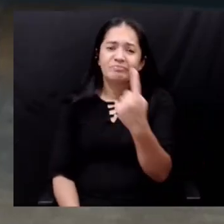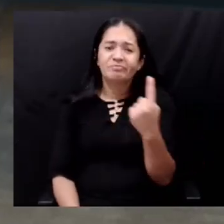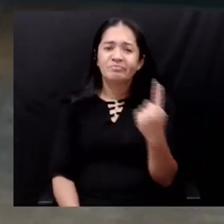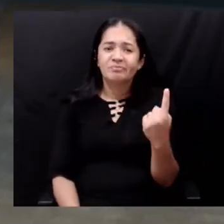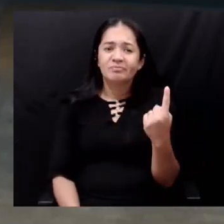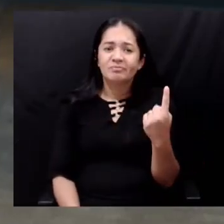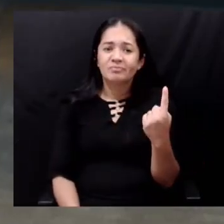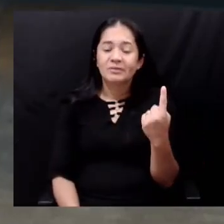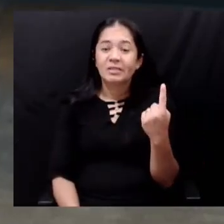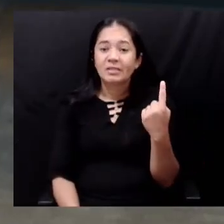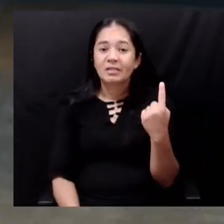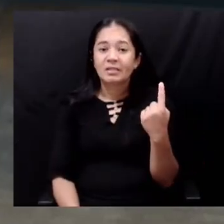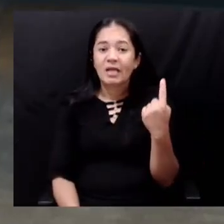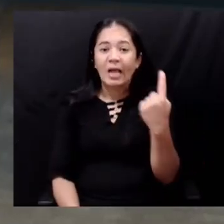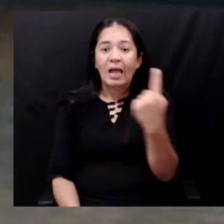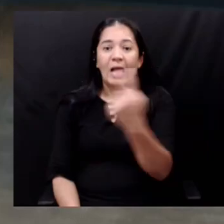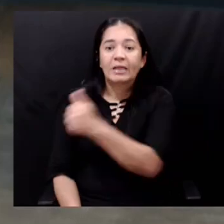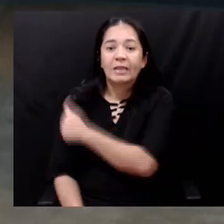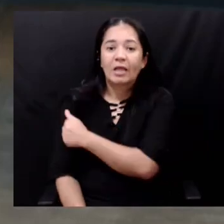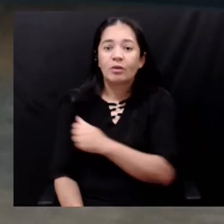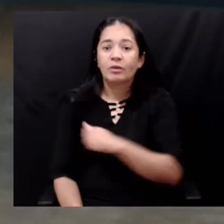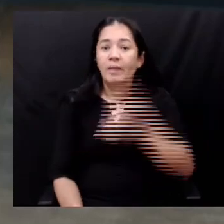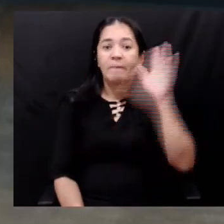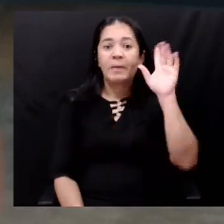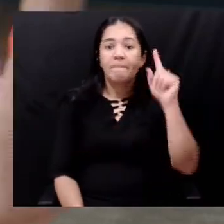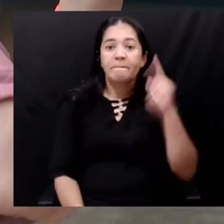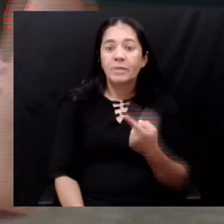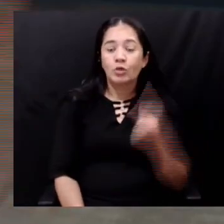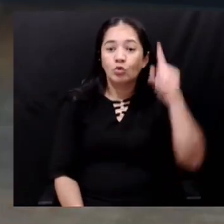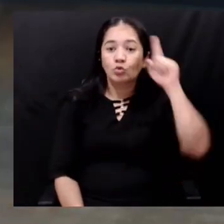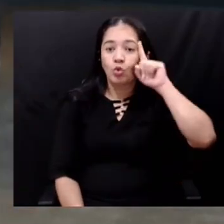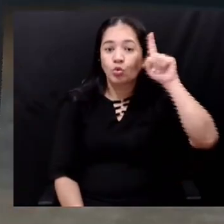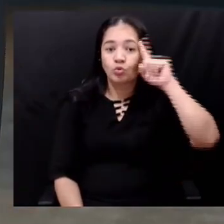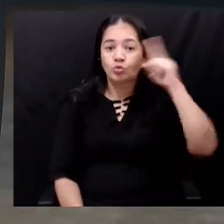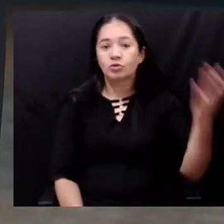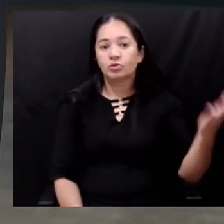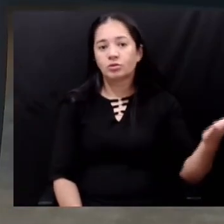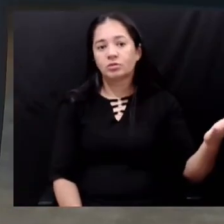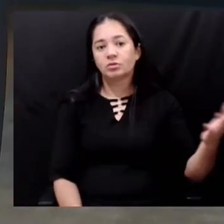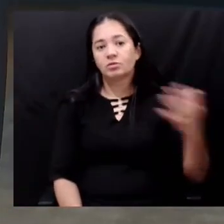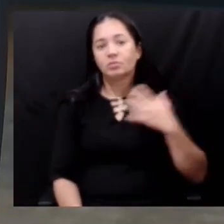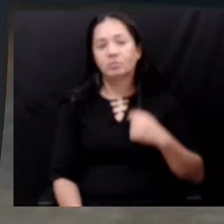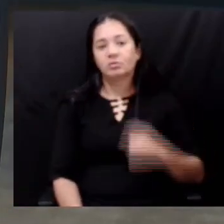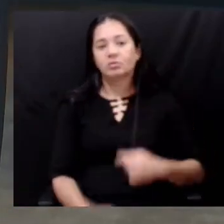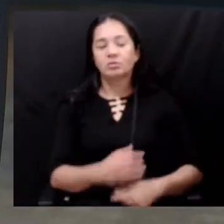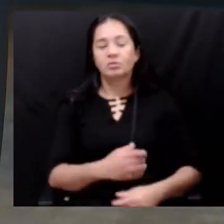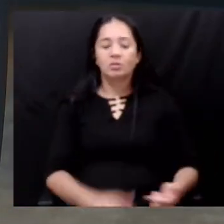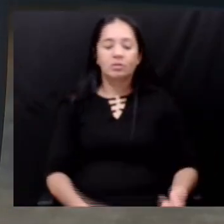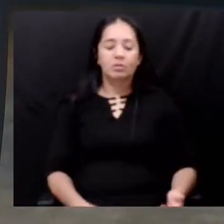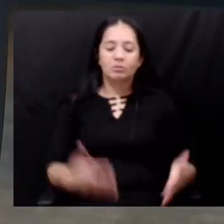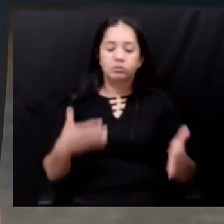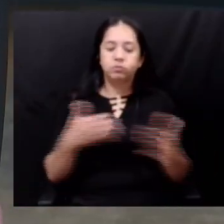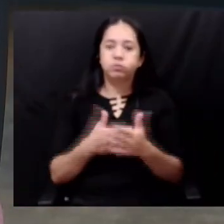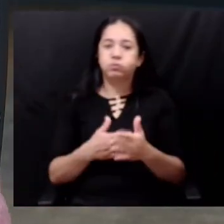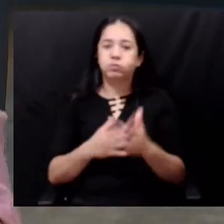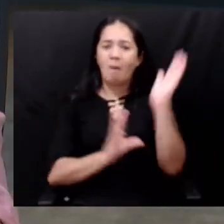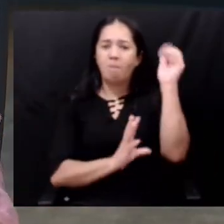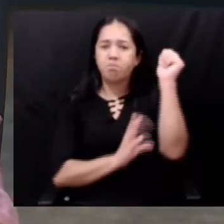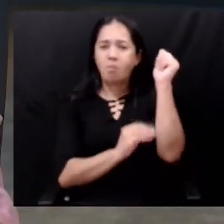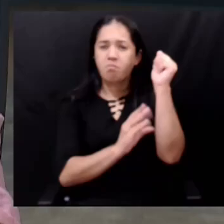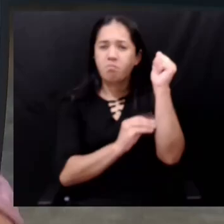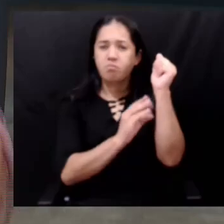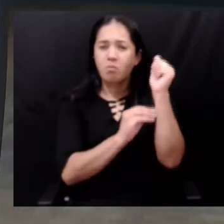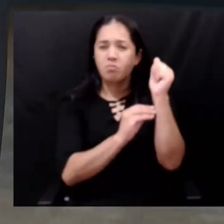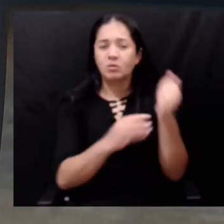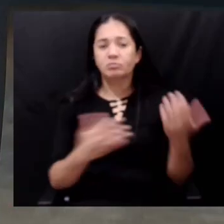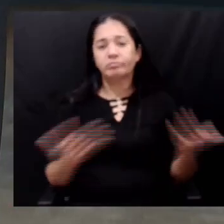menino, tem mais de 1.000 por dia. 2 meninos não entregaram, trava toda a prestação de contas. Então, vamos ver se a